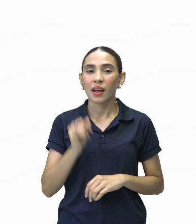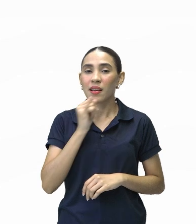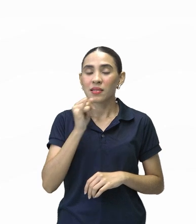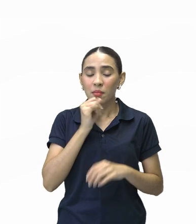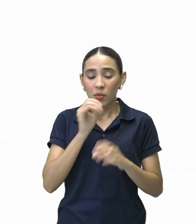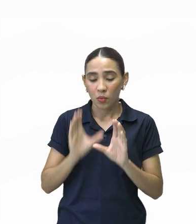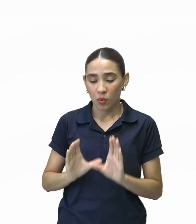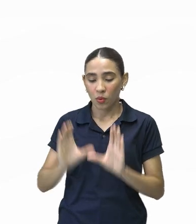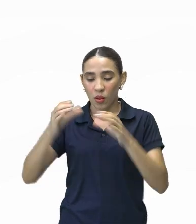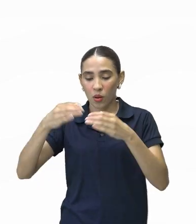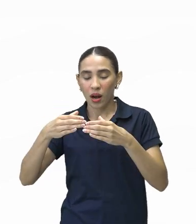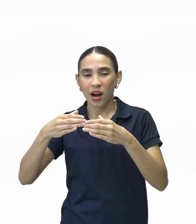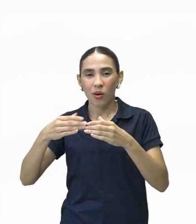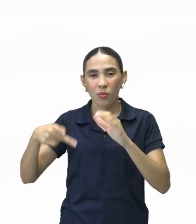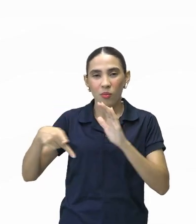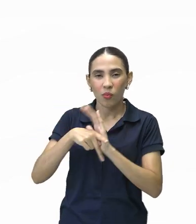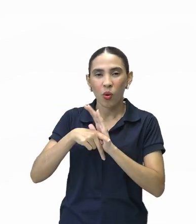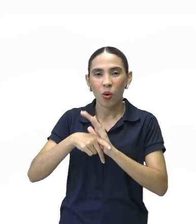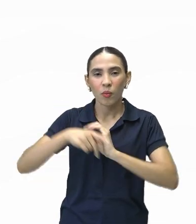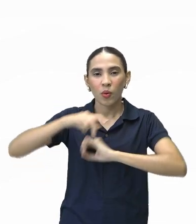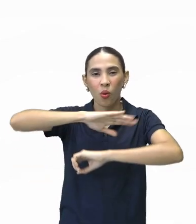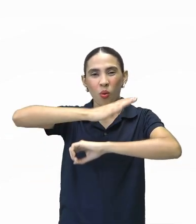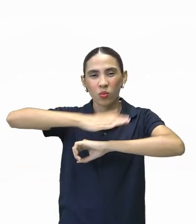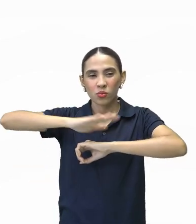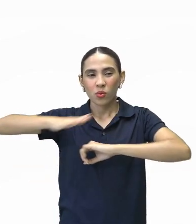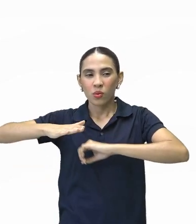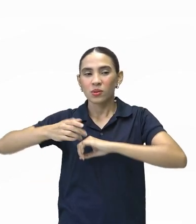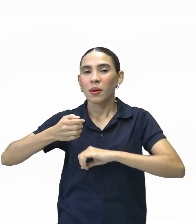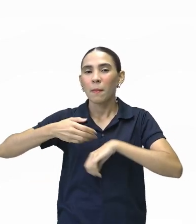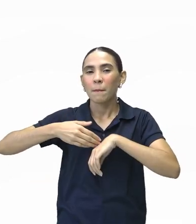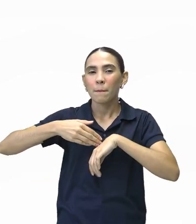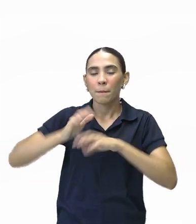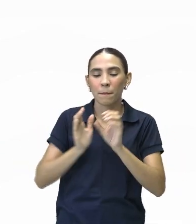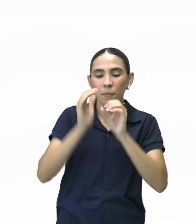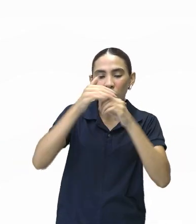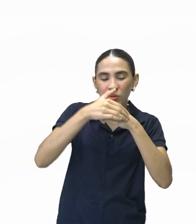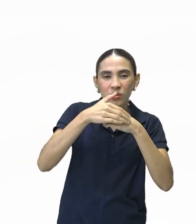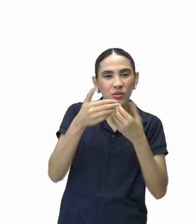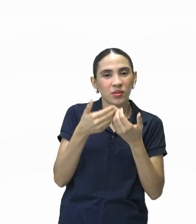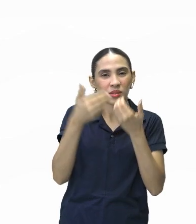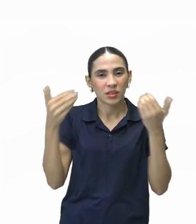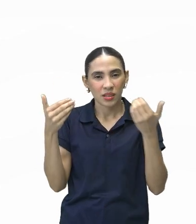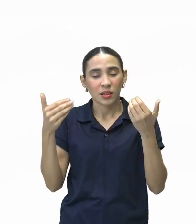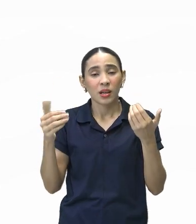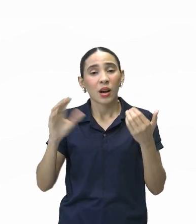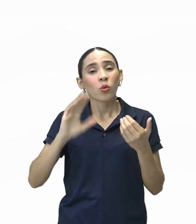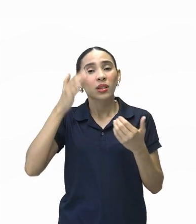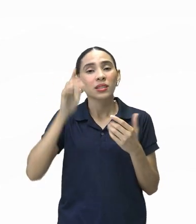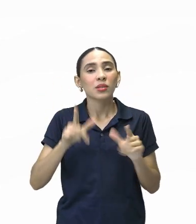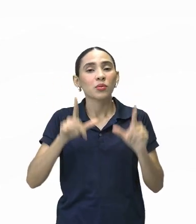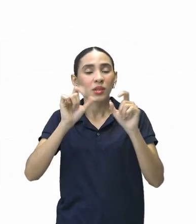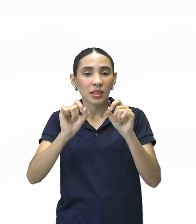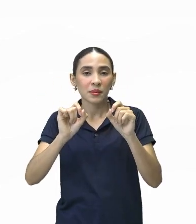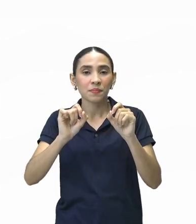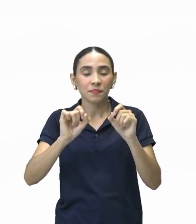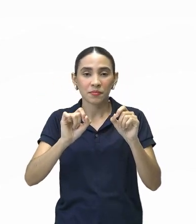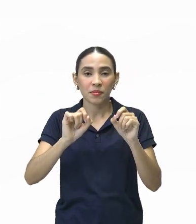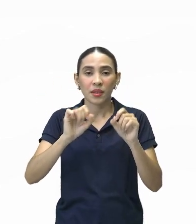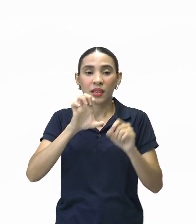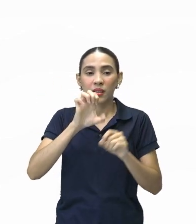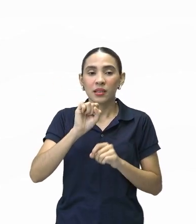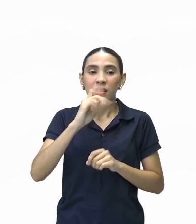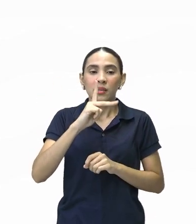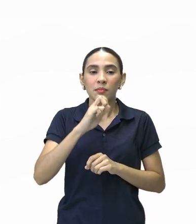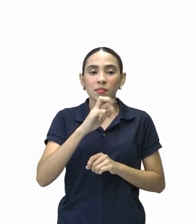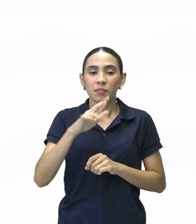poças, em formações rochosas, um pouco mais isolados uns dos outros, acontecendo aí essa